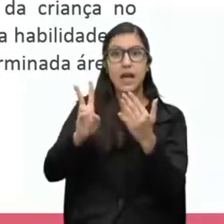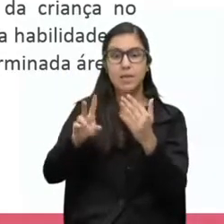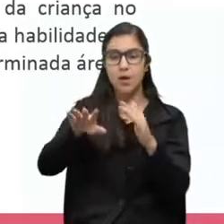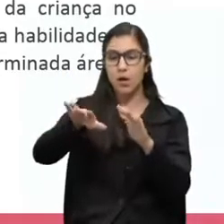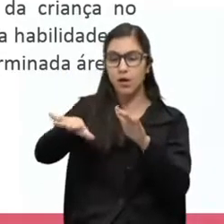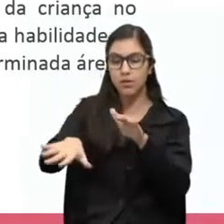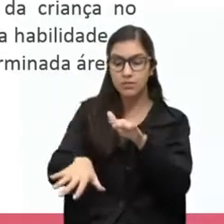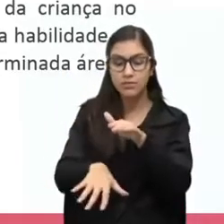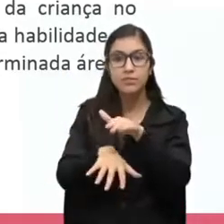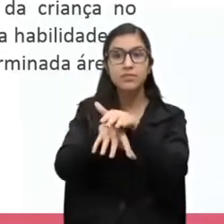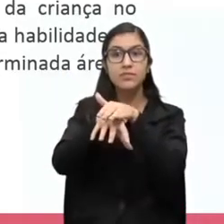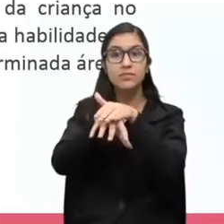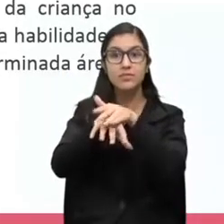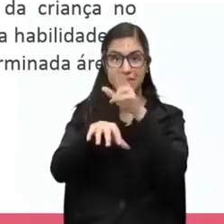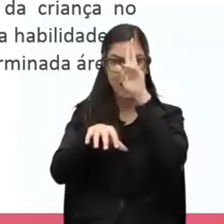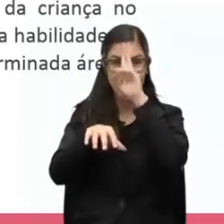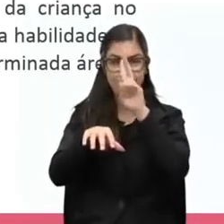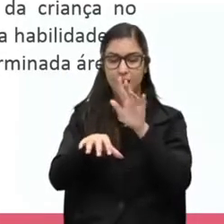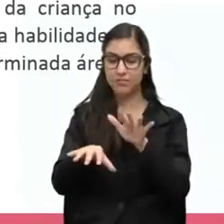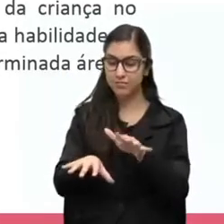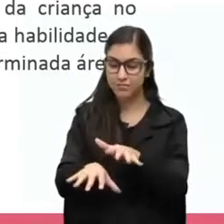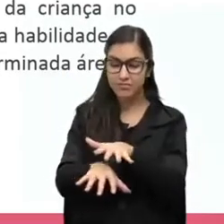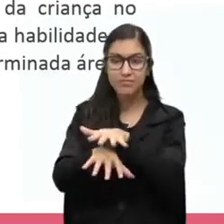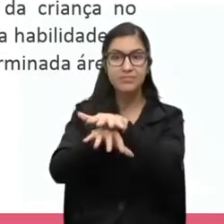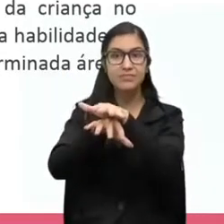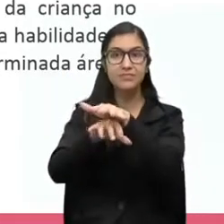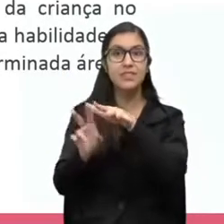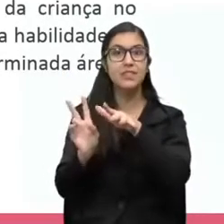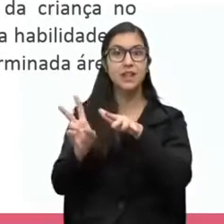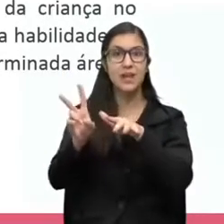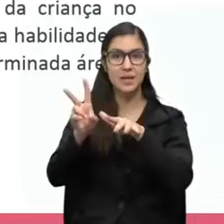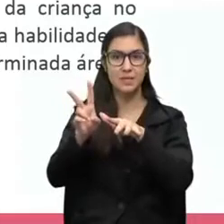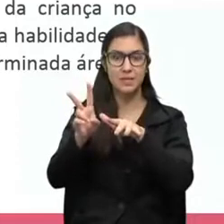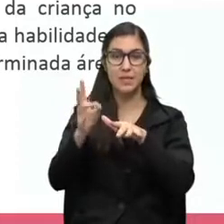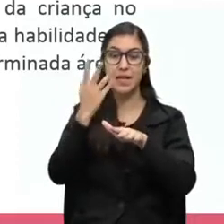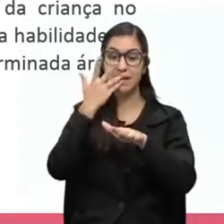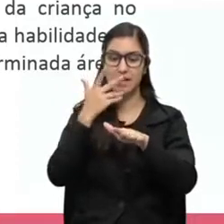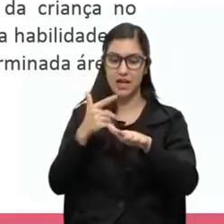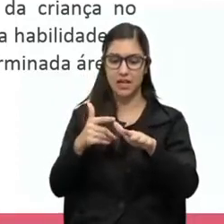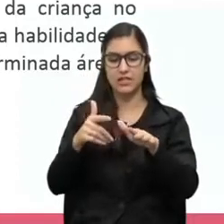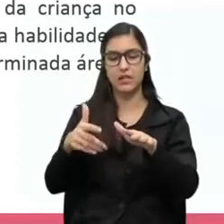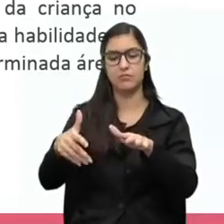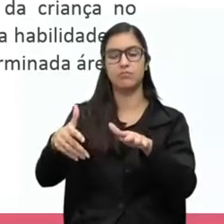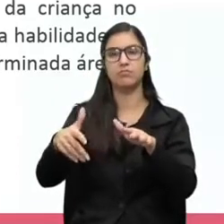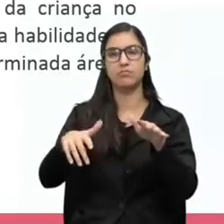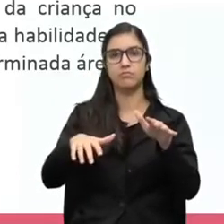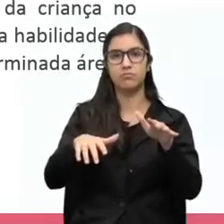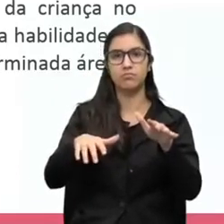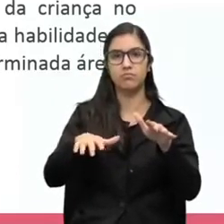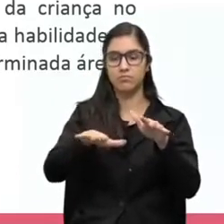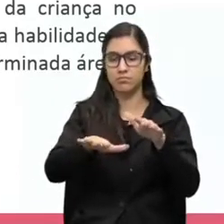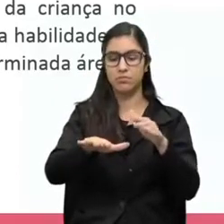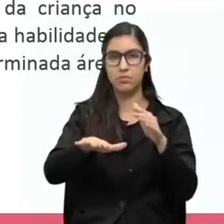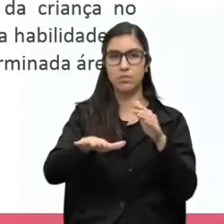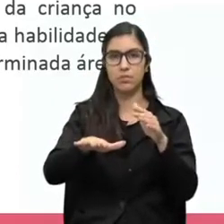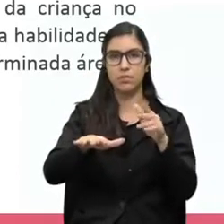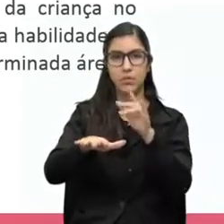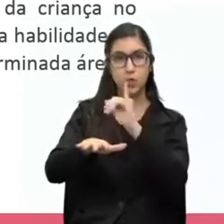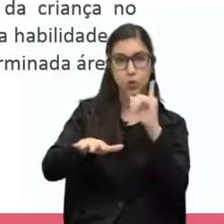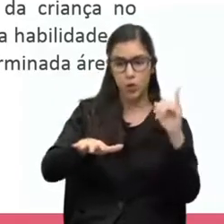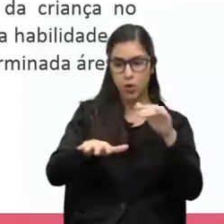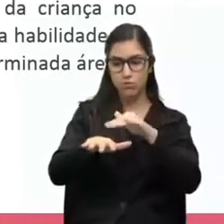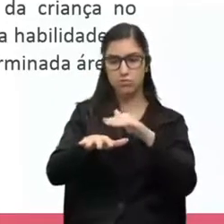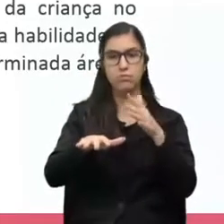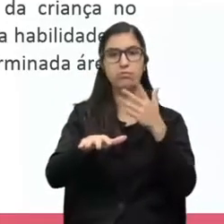mão, onde, pessoal? Embaixo do instrutor mediador e da criança ou da pessoa com surdo-cegueira, mesmo adulto, em cima.